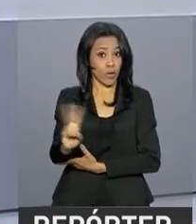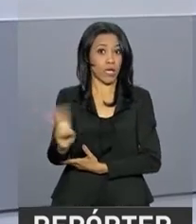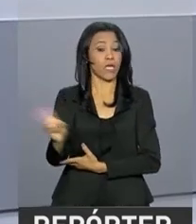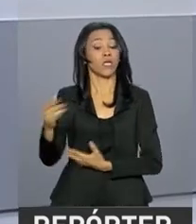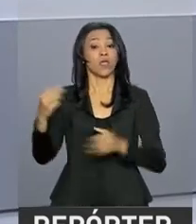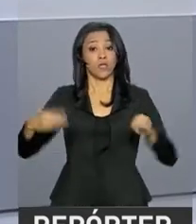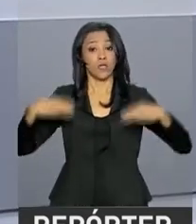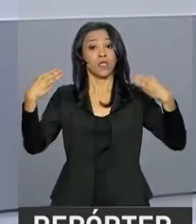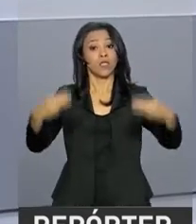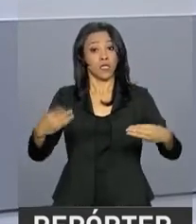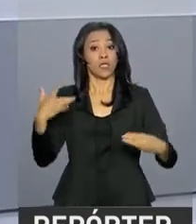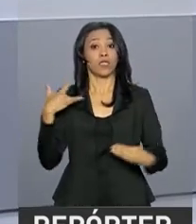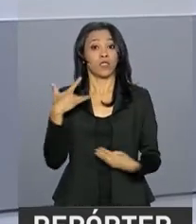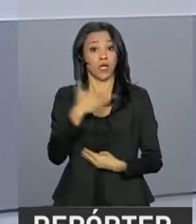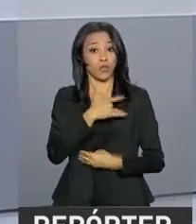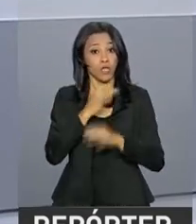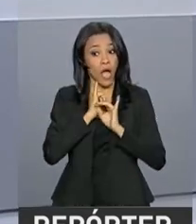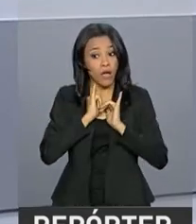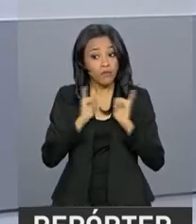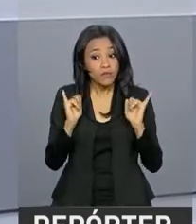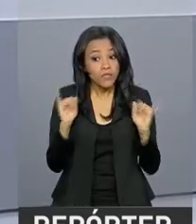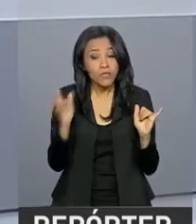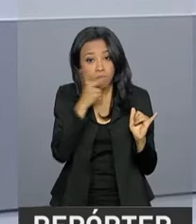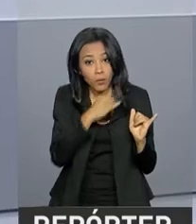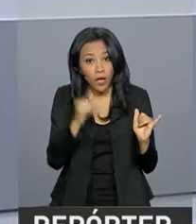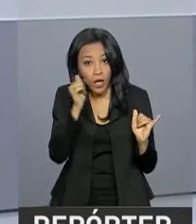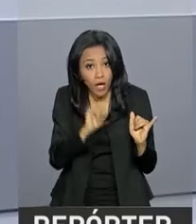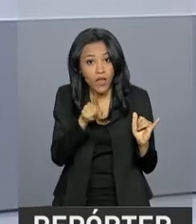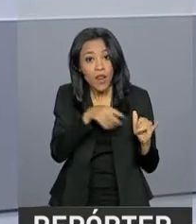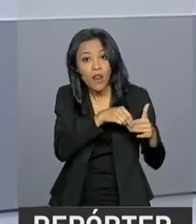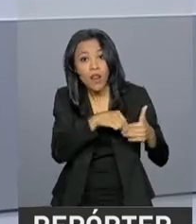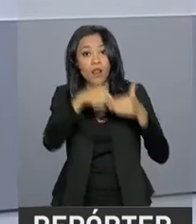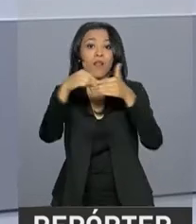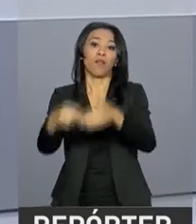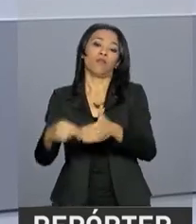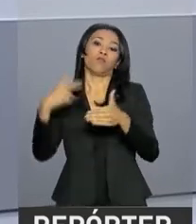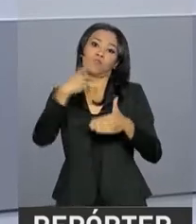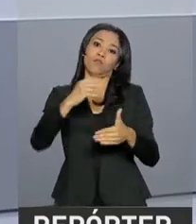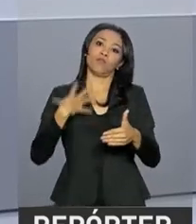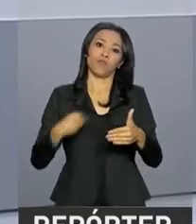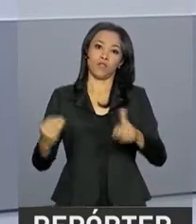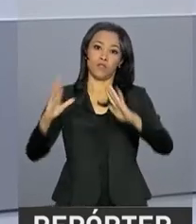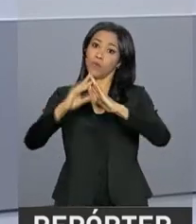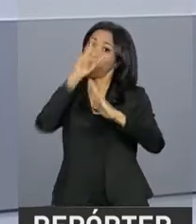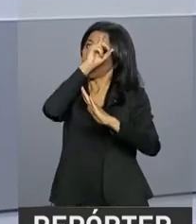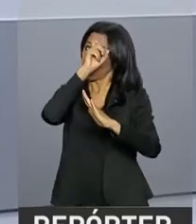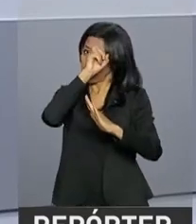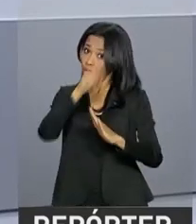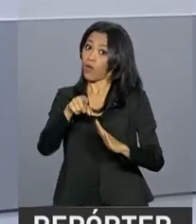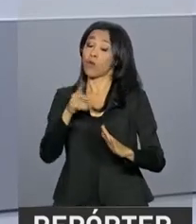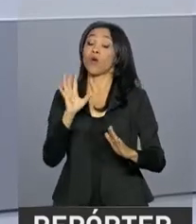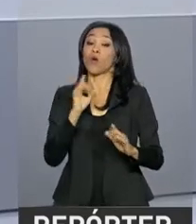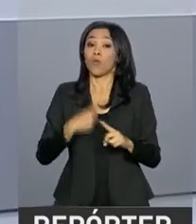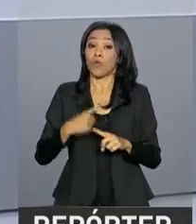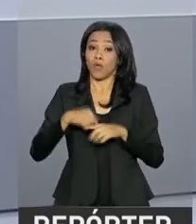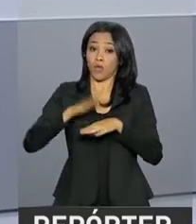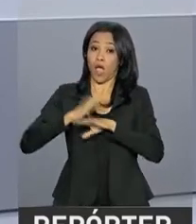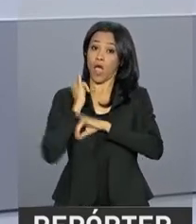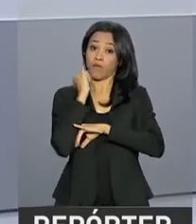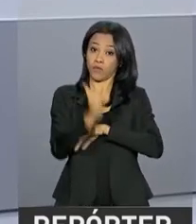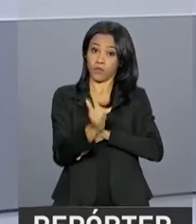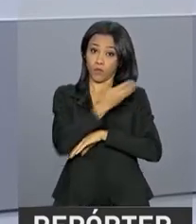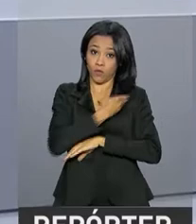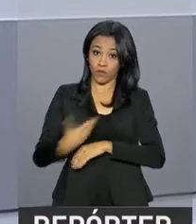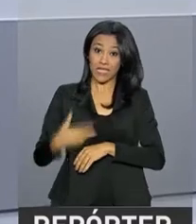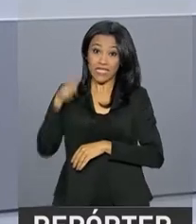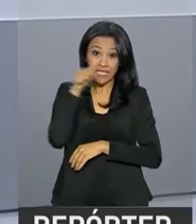reforça o alerta aos pais para que levem seus filhos aos postos de vacinação de acordo com o governo apenas 77% das crianças